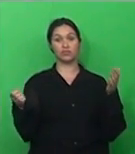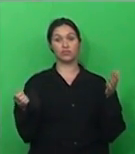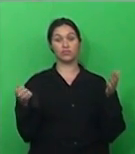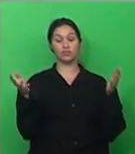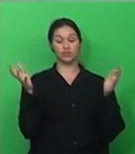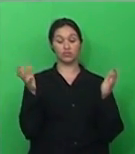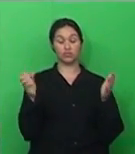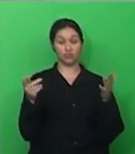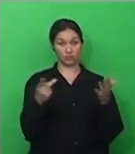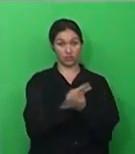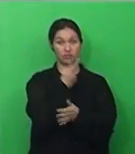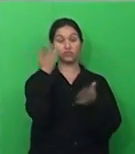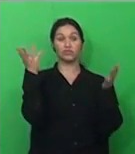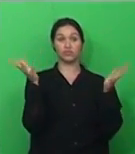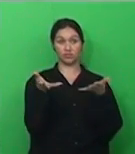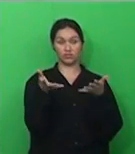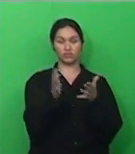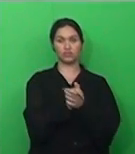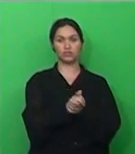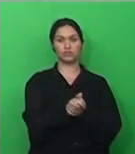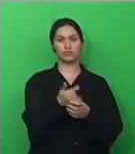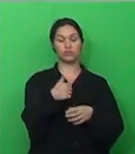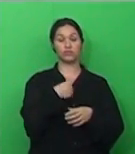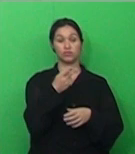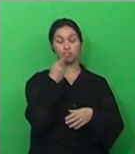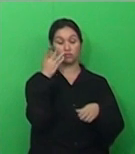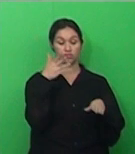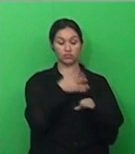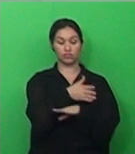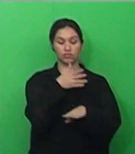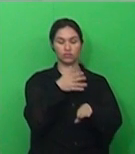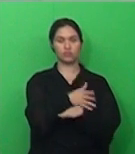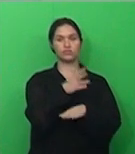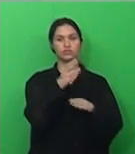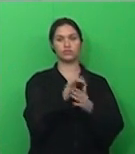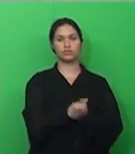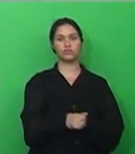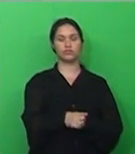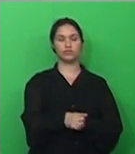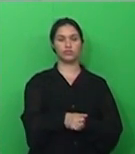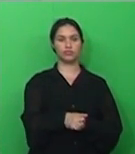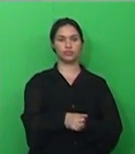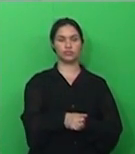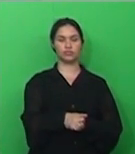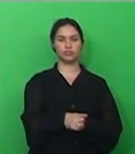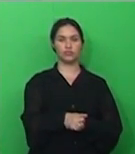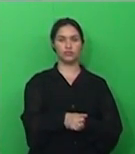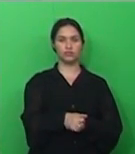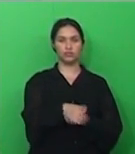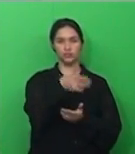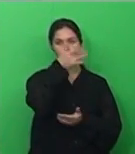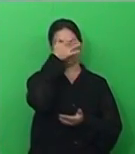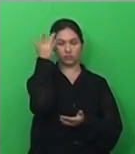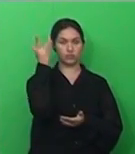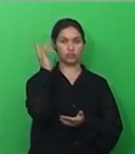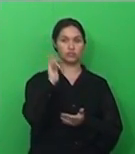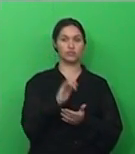refiro à participação efetiva, de um empenho efetivamente